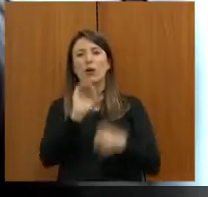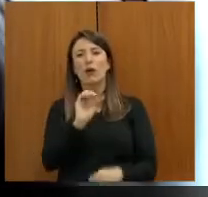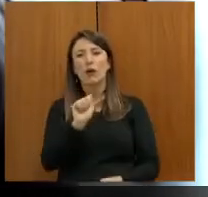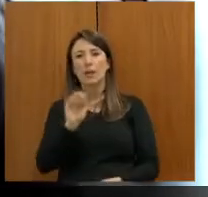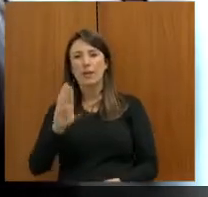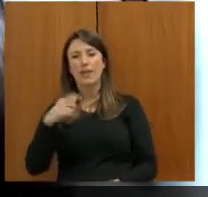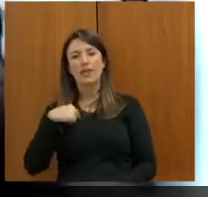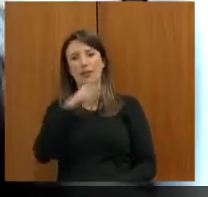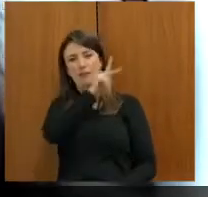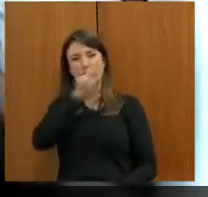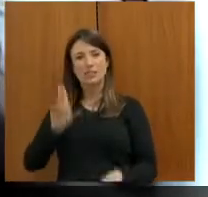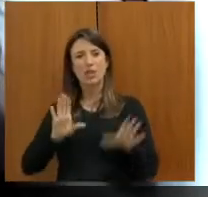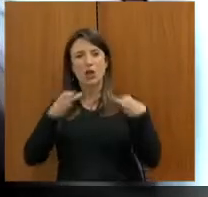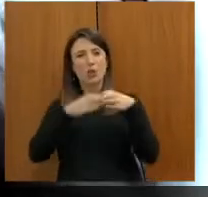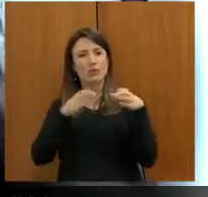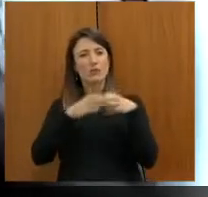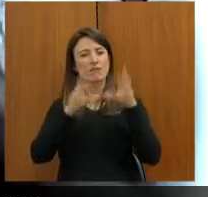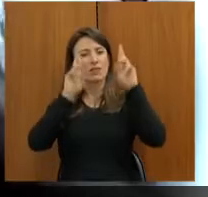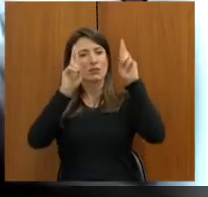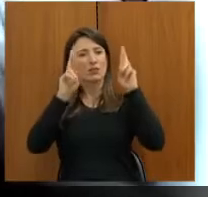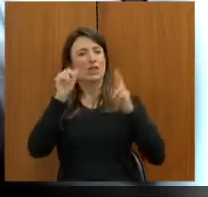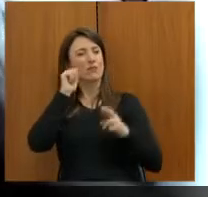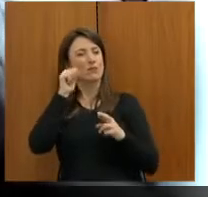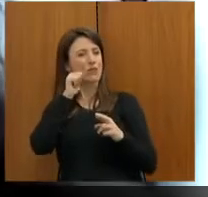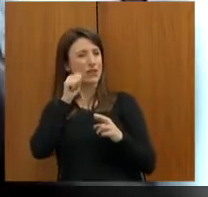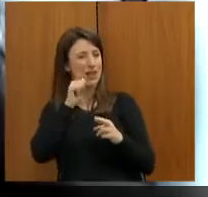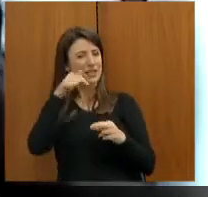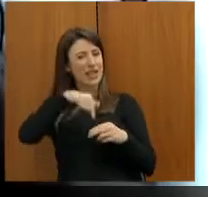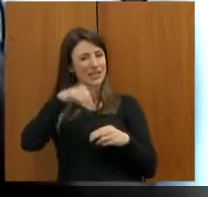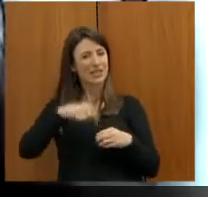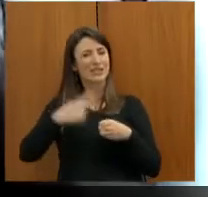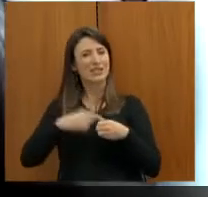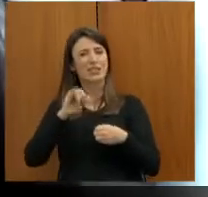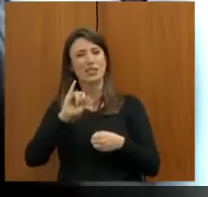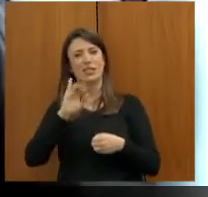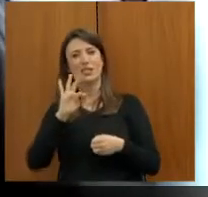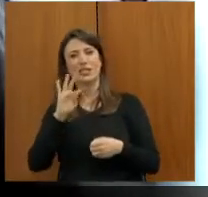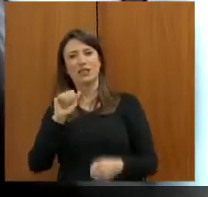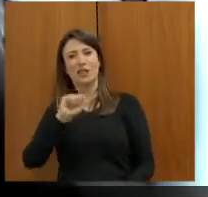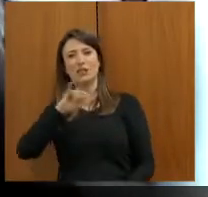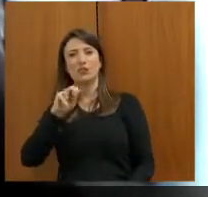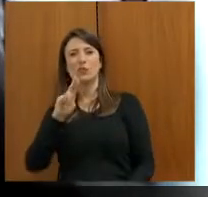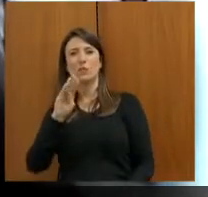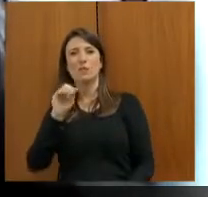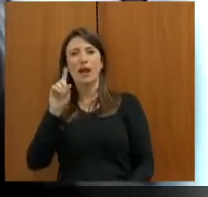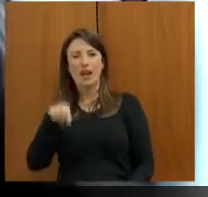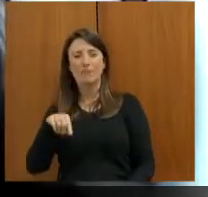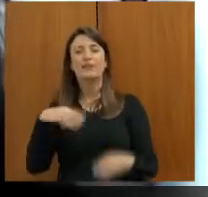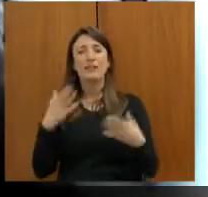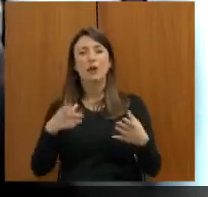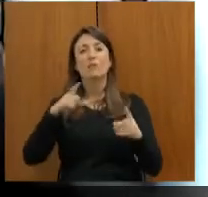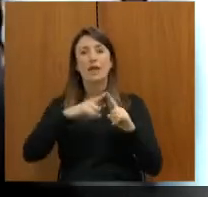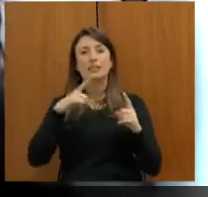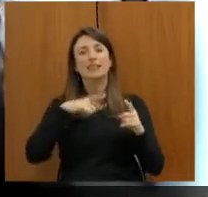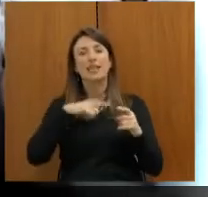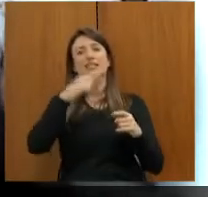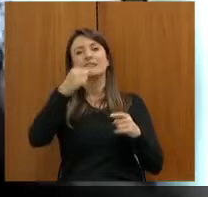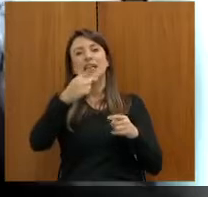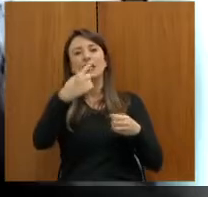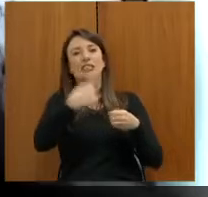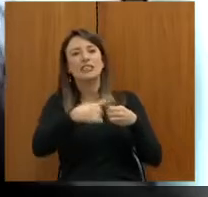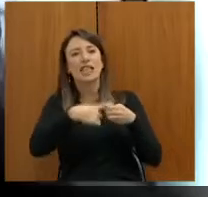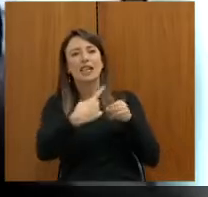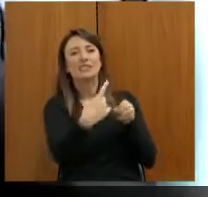mulher advogada de Itajubá a gente Instagram é a Comarca de Itajubá e nós temos sete cidades que são compostas por nós